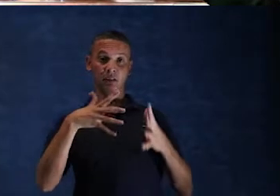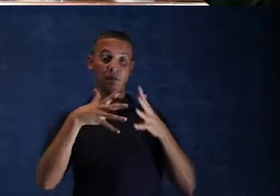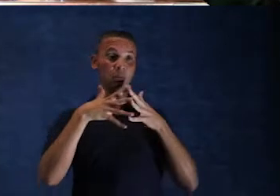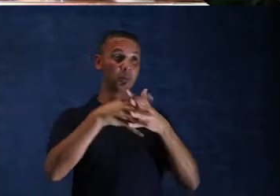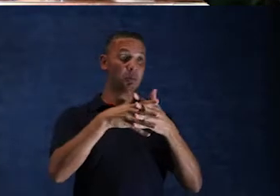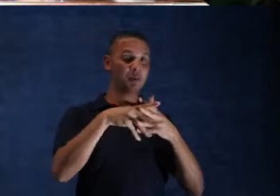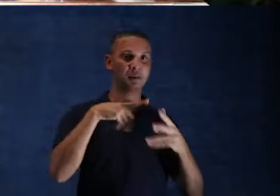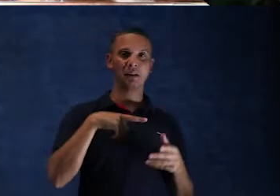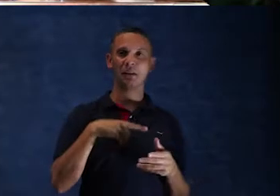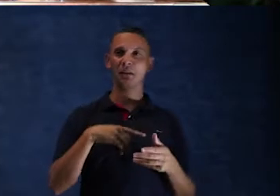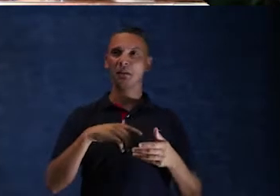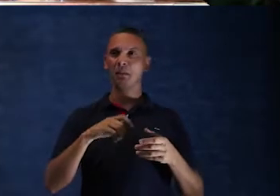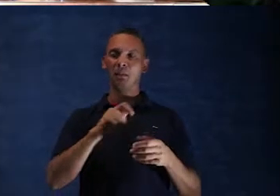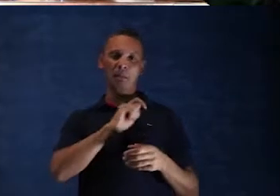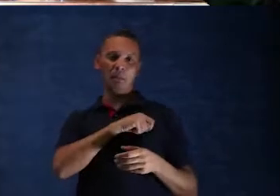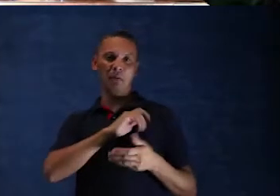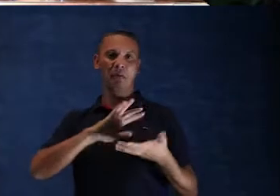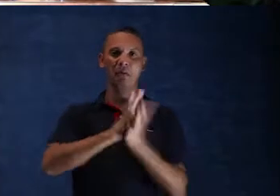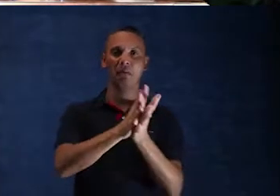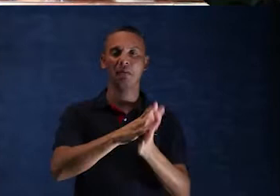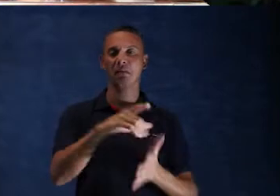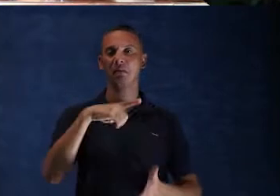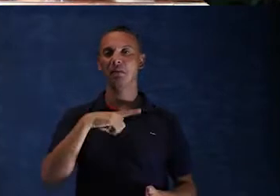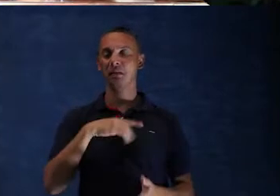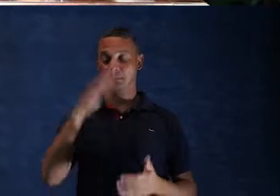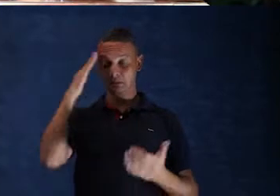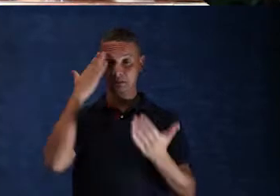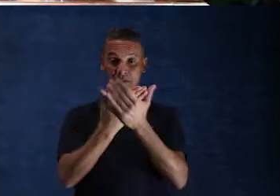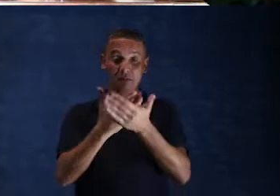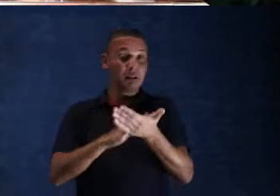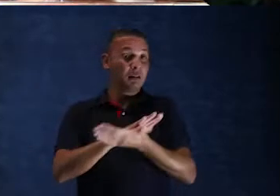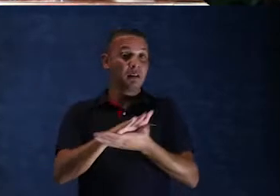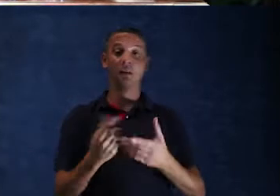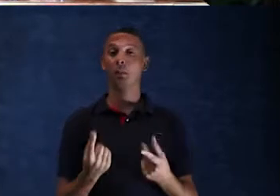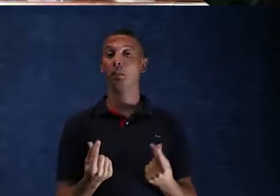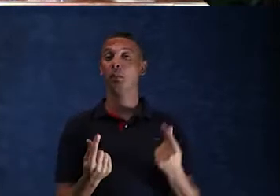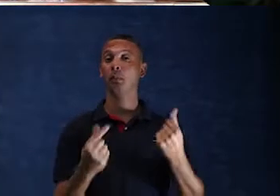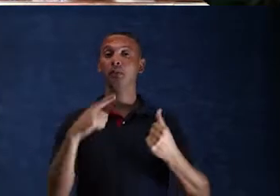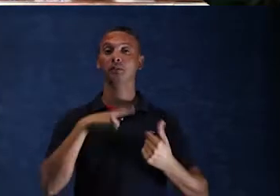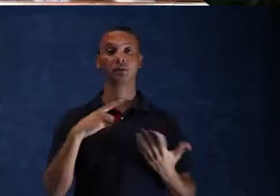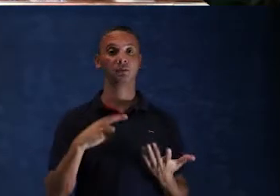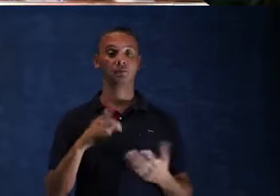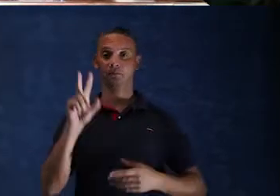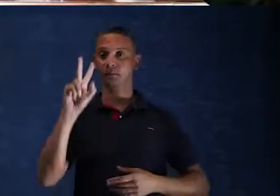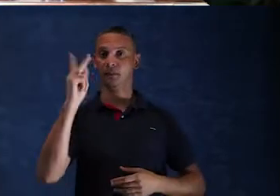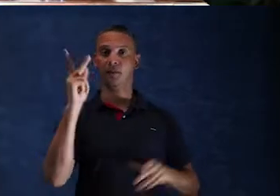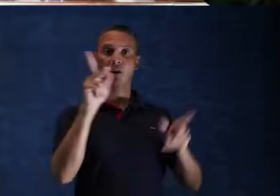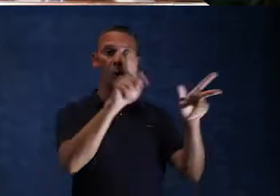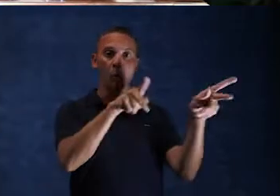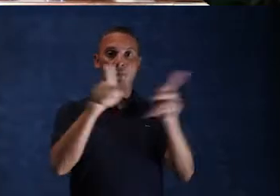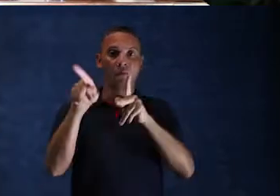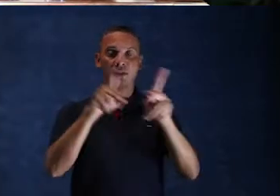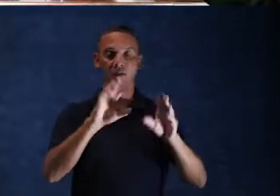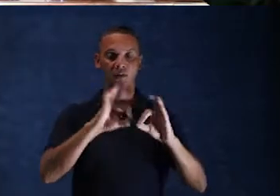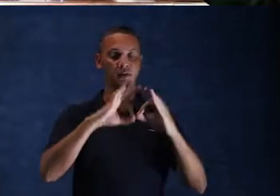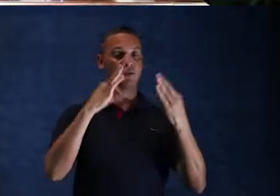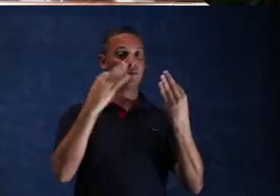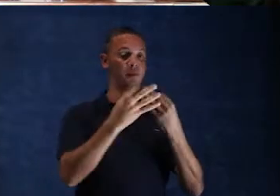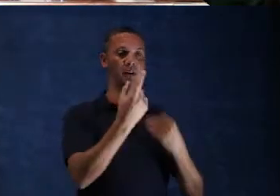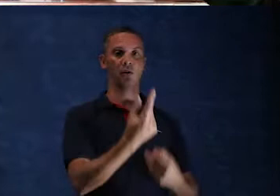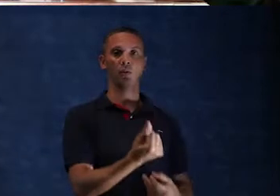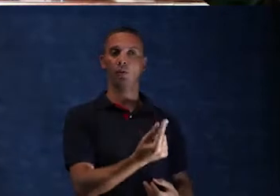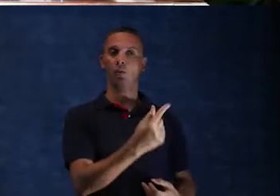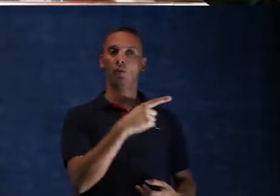esfacelada, podre. Não acredita em mais nada além de grana. Na história, uma professora de família abastada